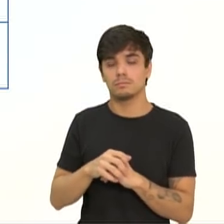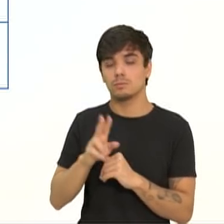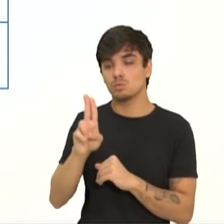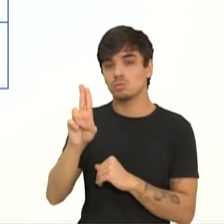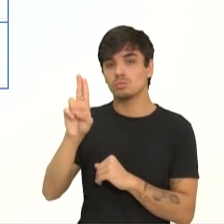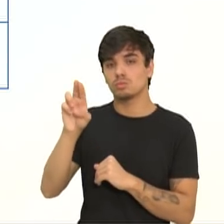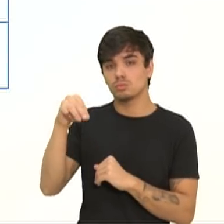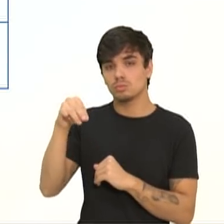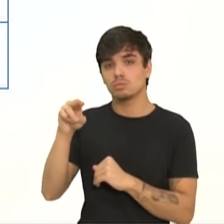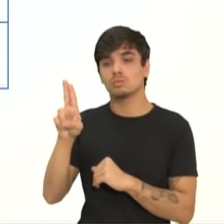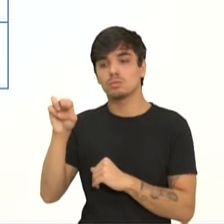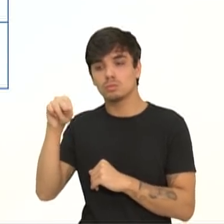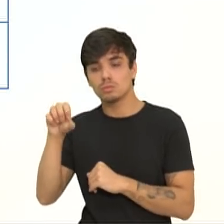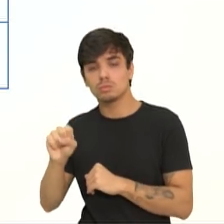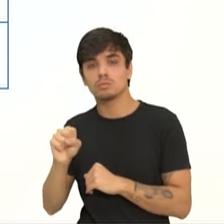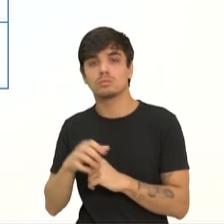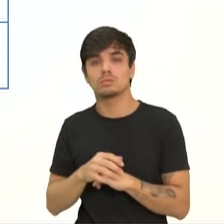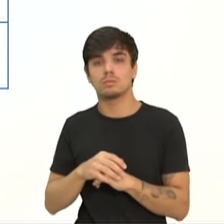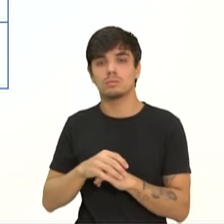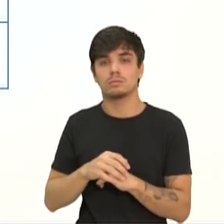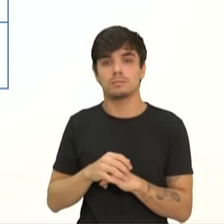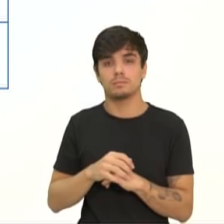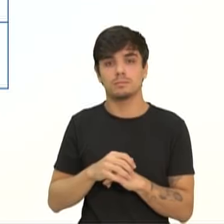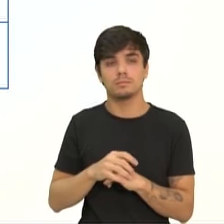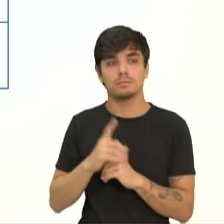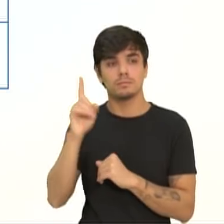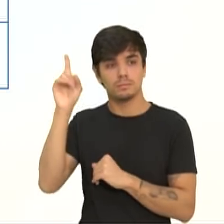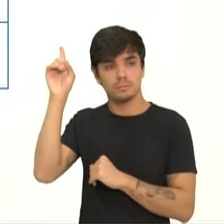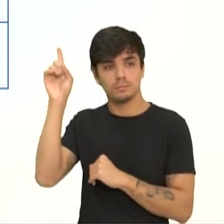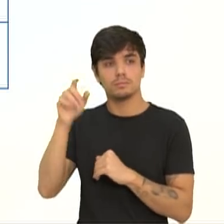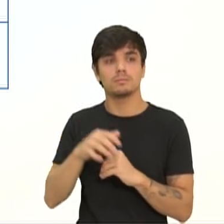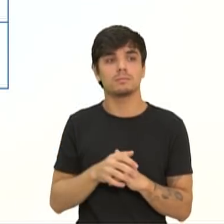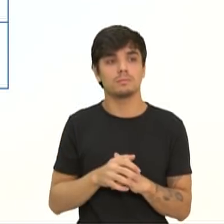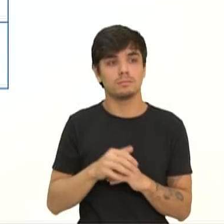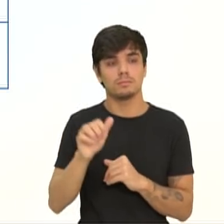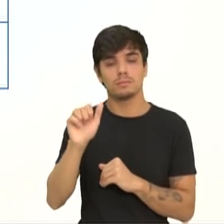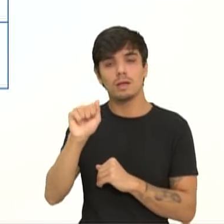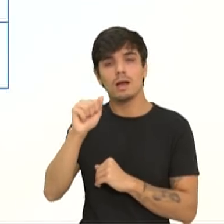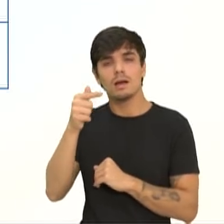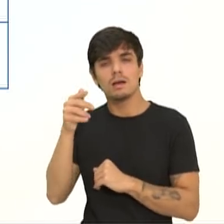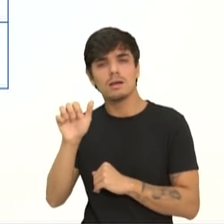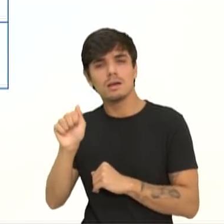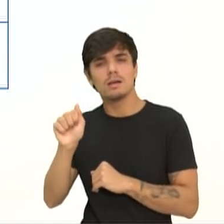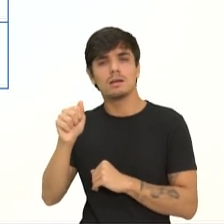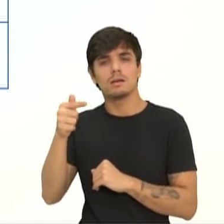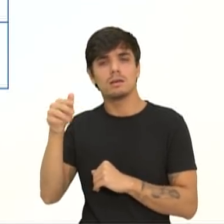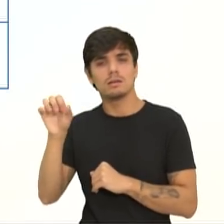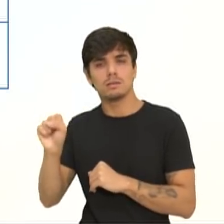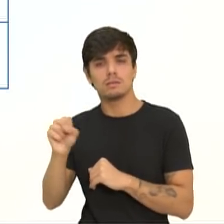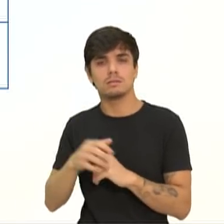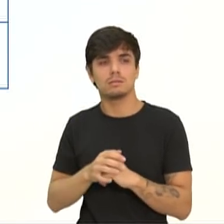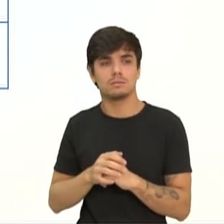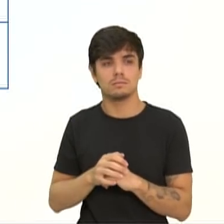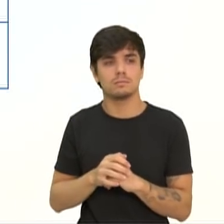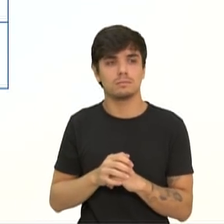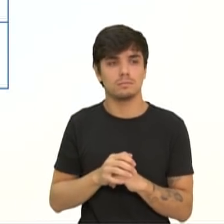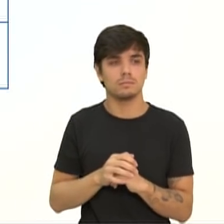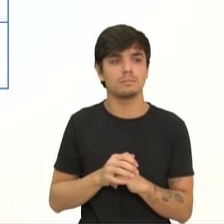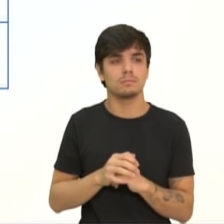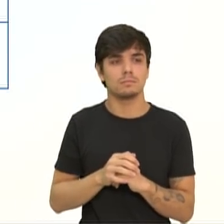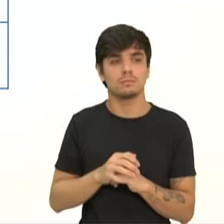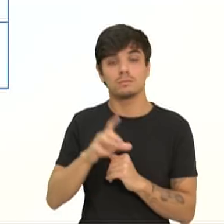álbuns, em an ou as, ão ou ans, ãos, órfão,